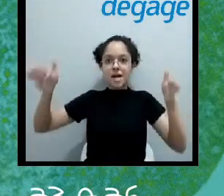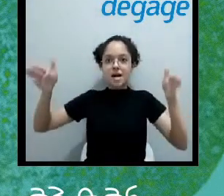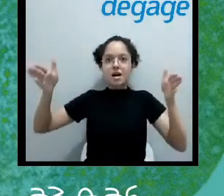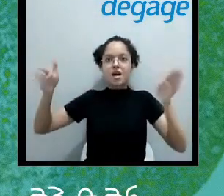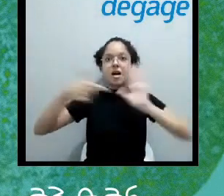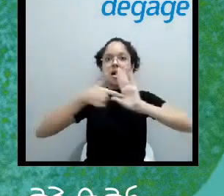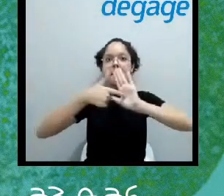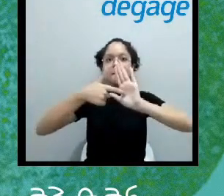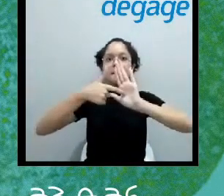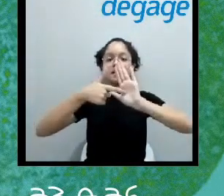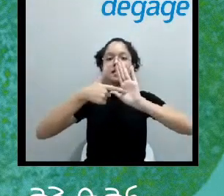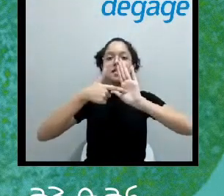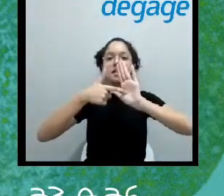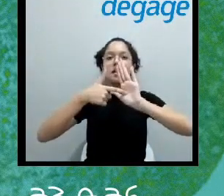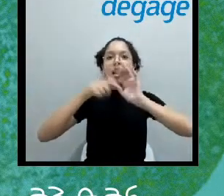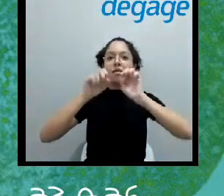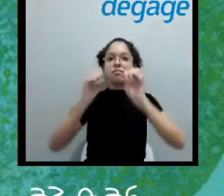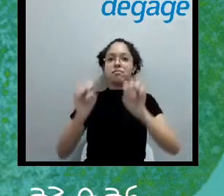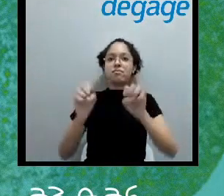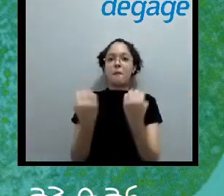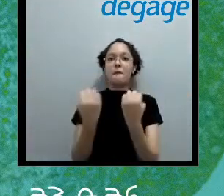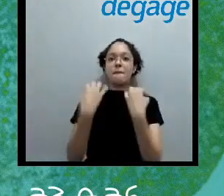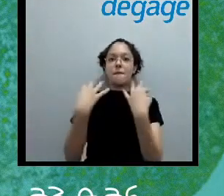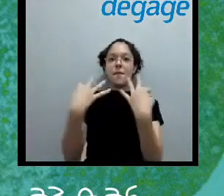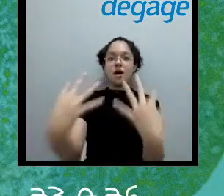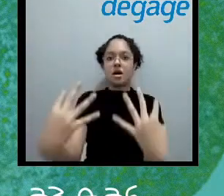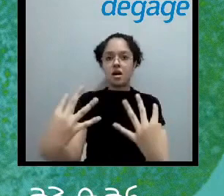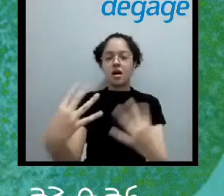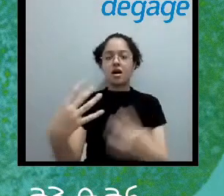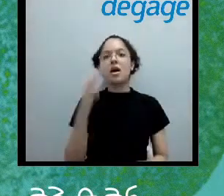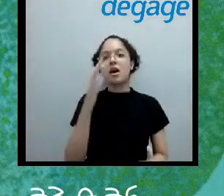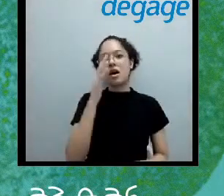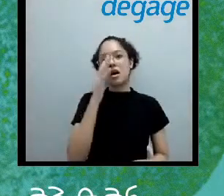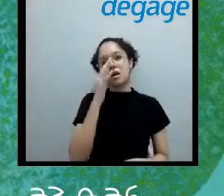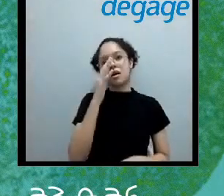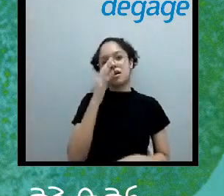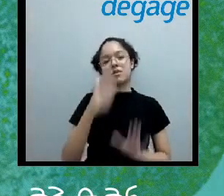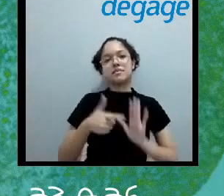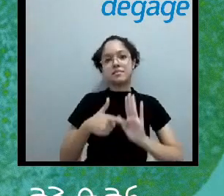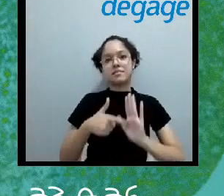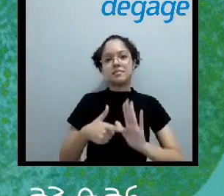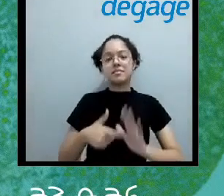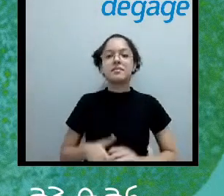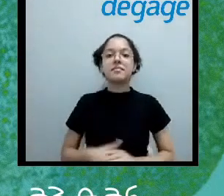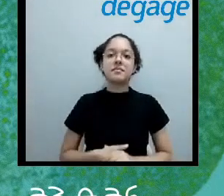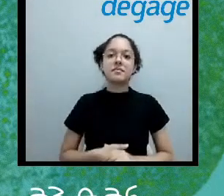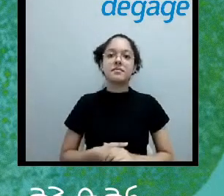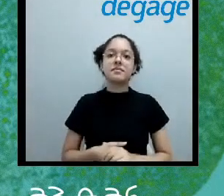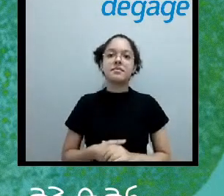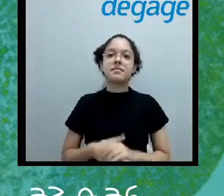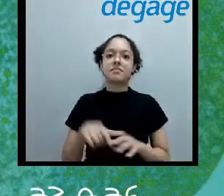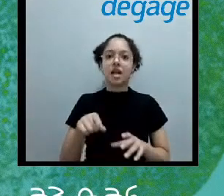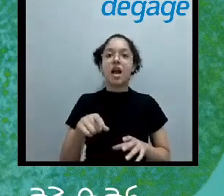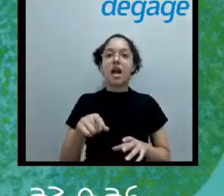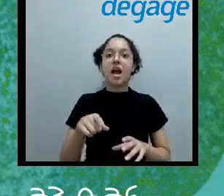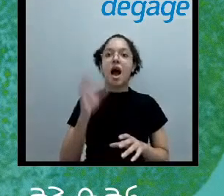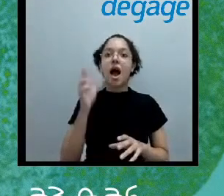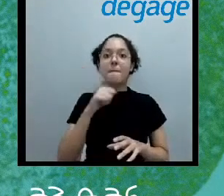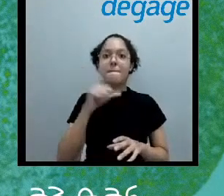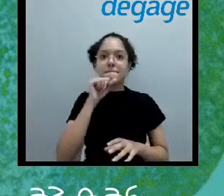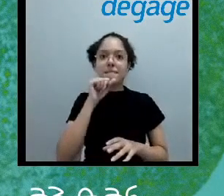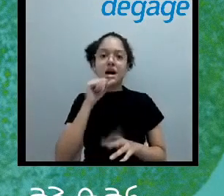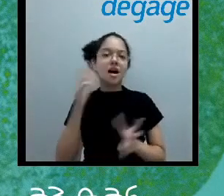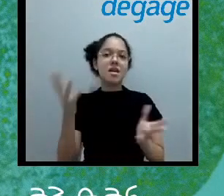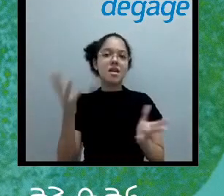ali também, passando pelo espaço, estando no espaço, e elas eram as artistas em cena. Eu e Tavi, a